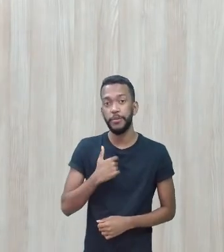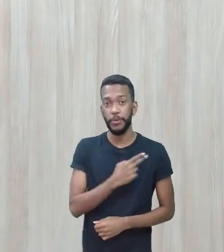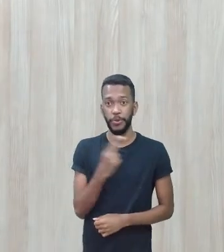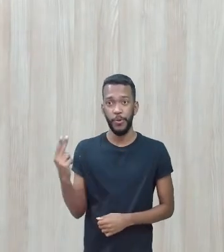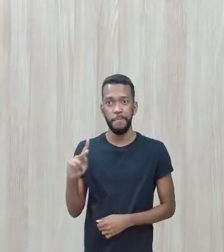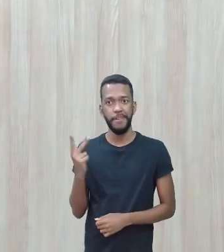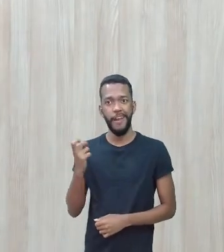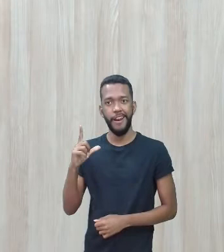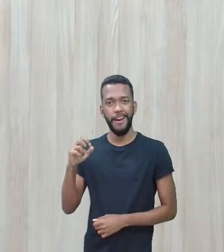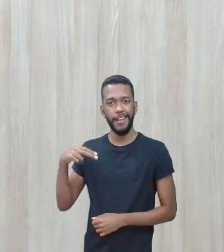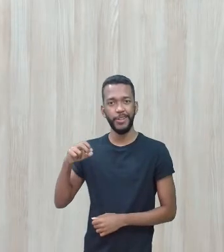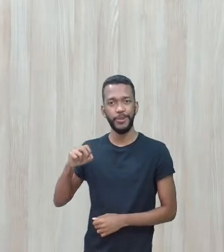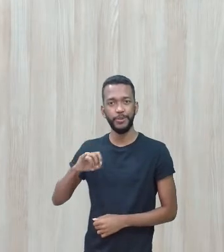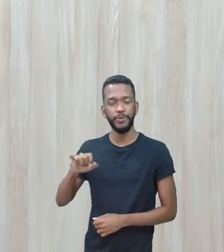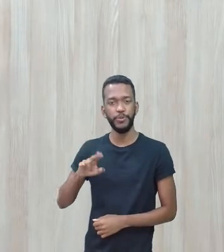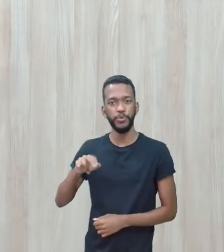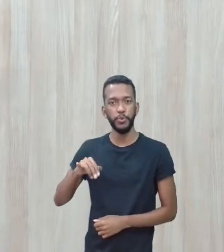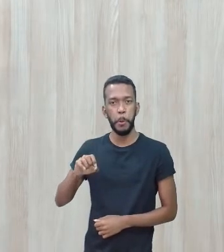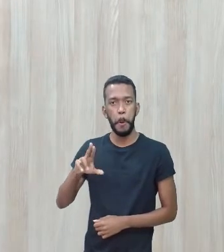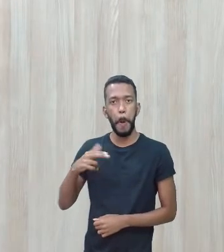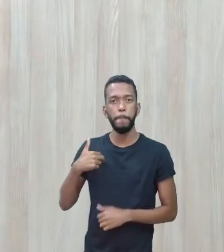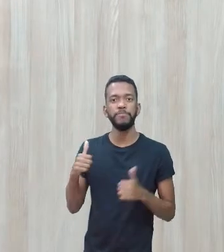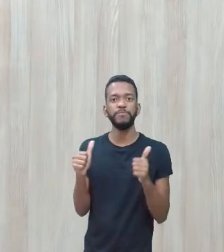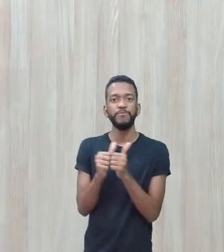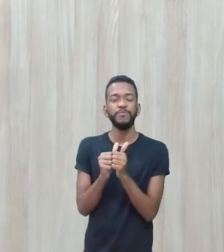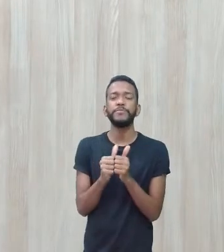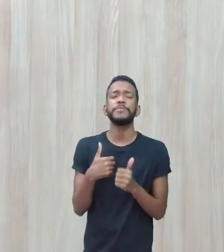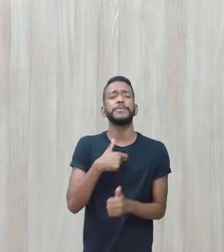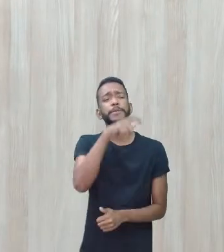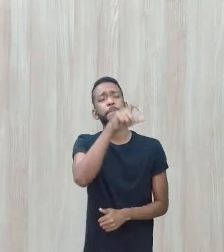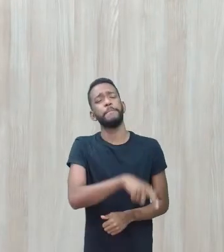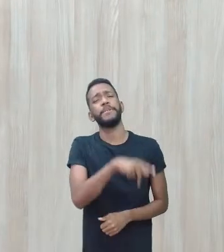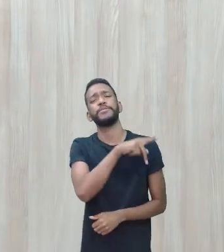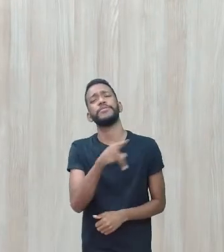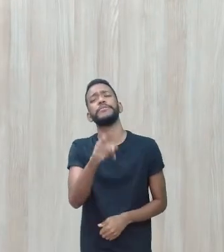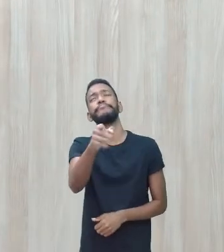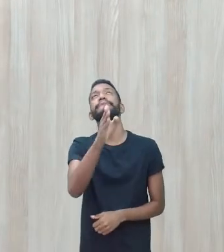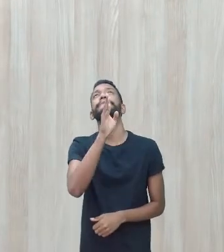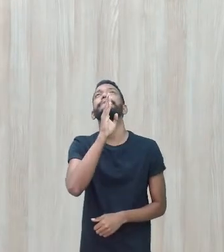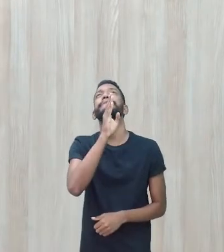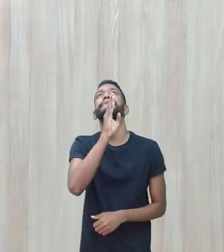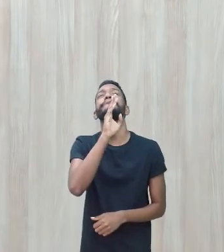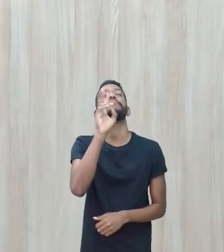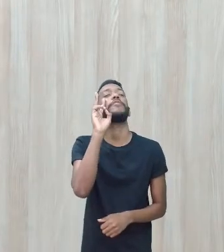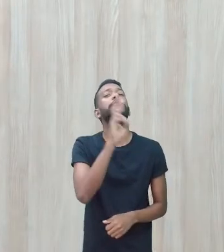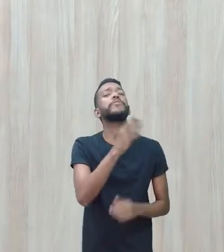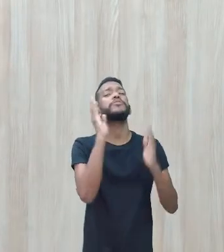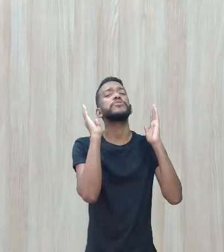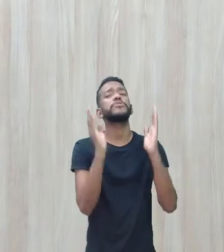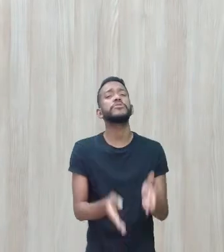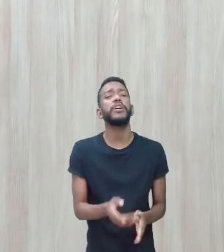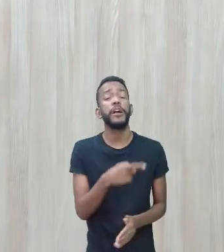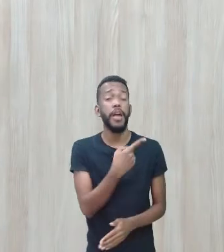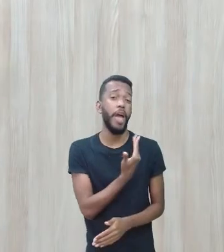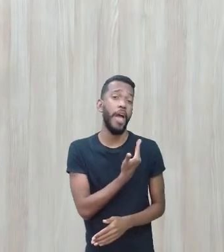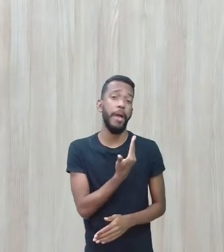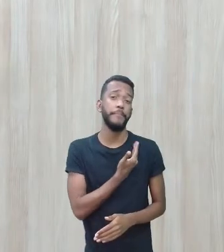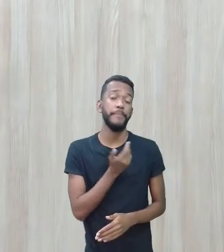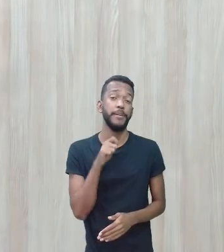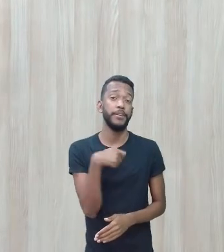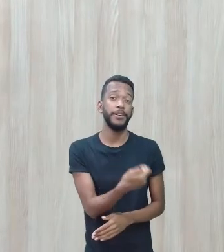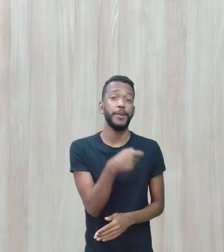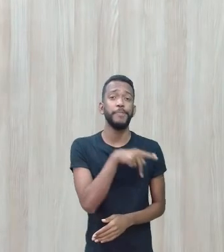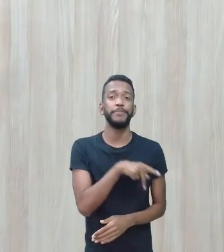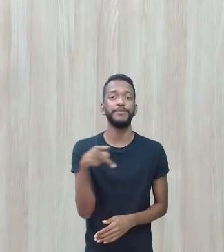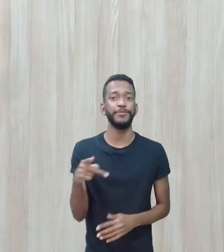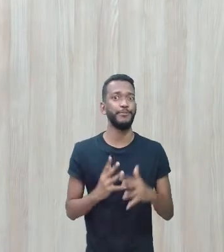Júnior e estou aqui junto com uma pessoa que eu tenho certeza que vocês já viram, conhecem, que é o nosso amigo, um jogador